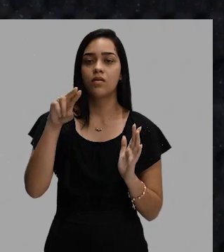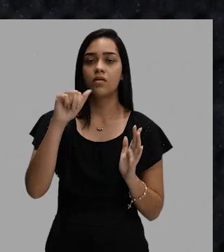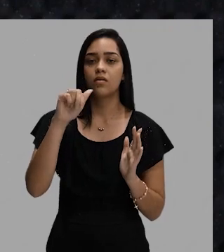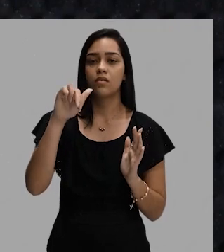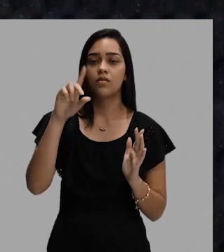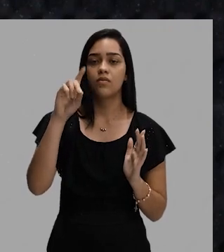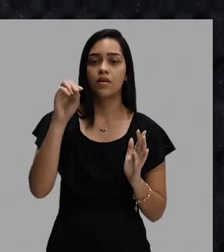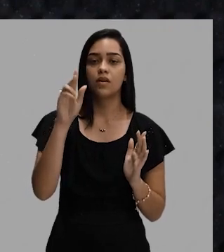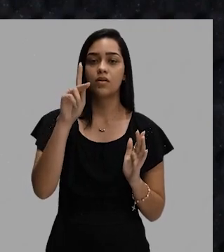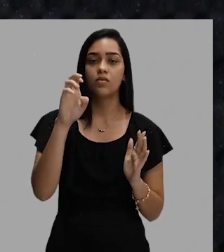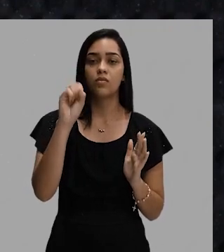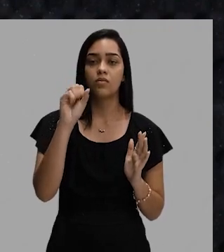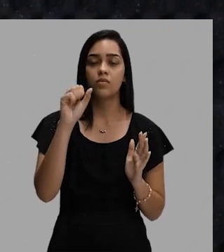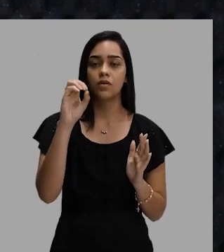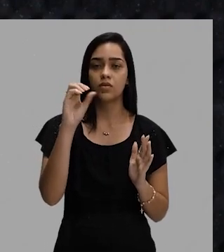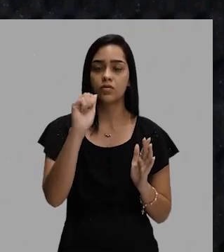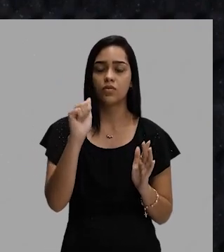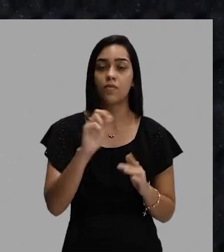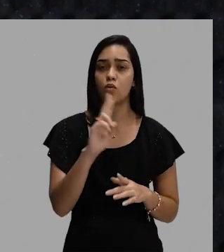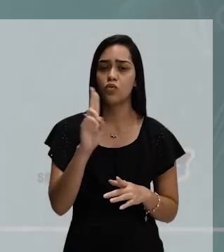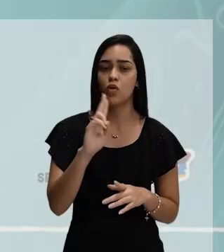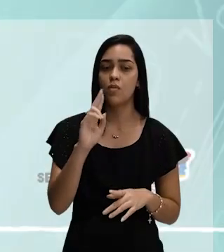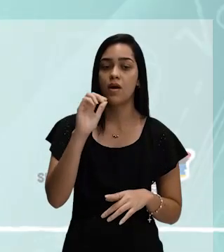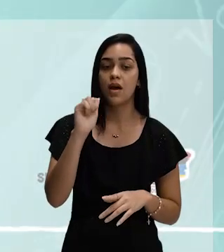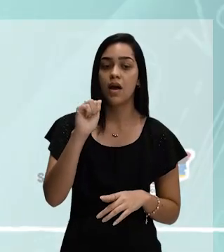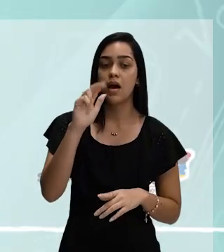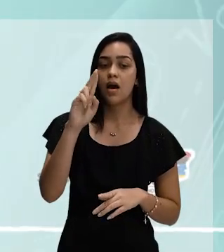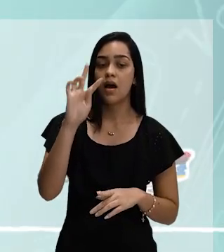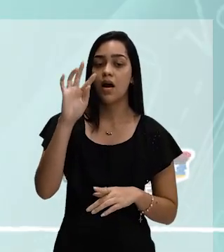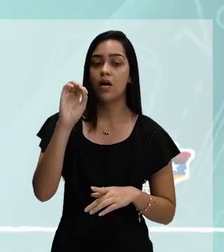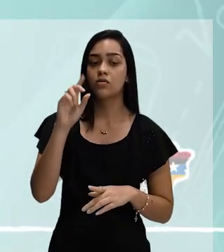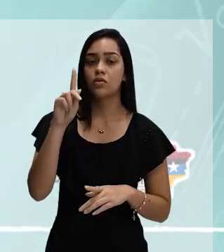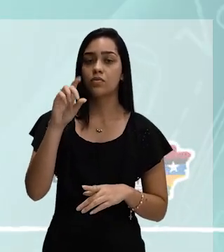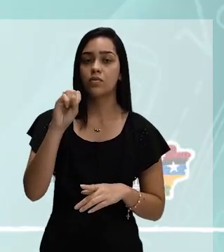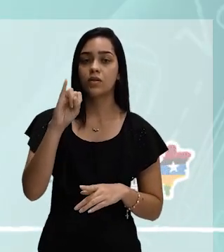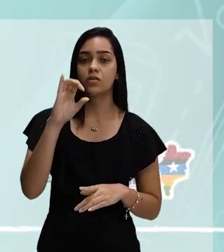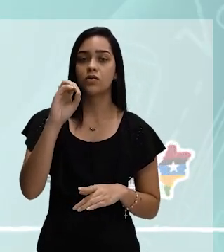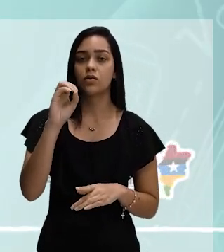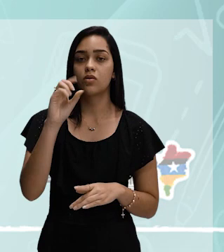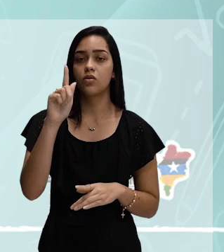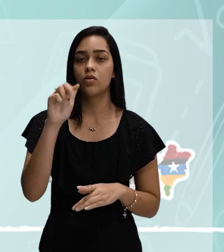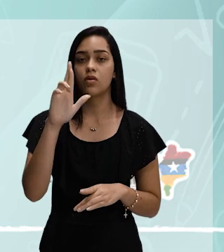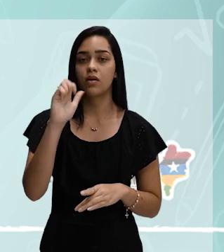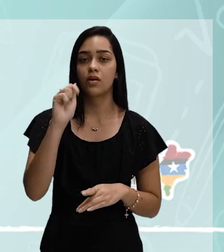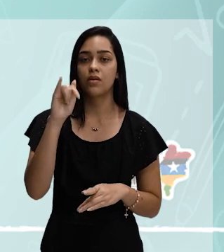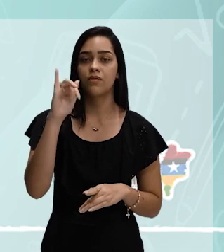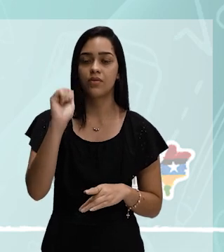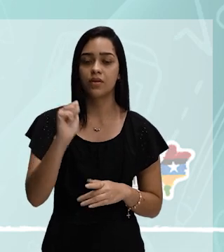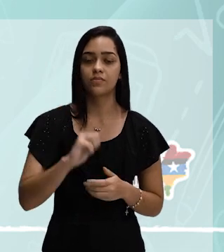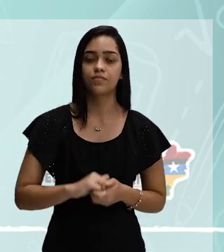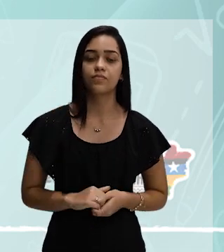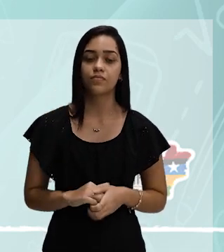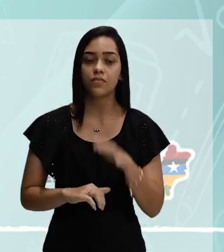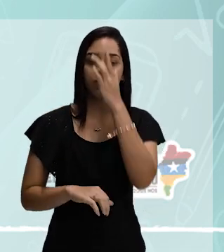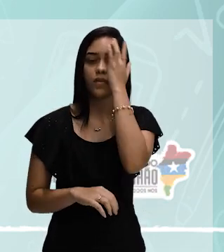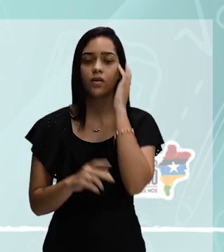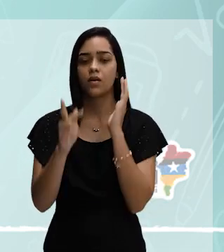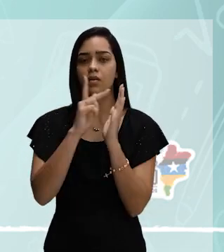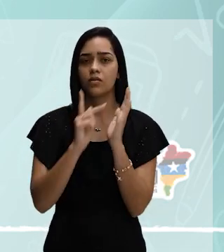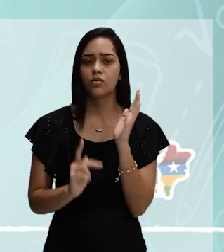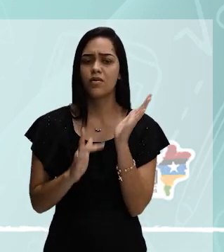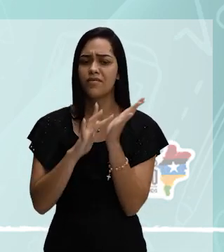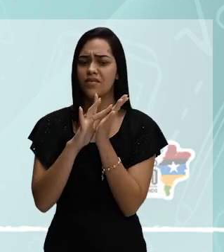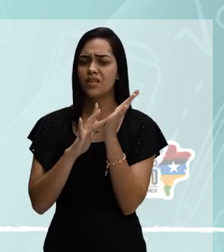gosto muito dele. O nome dessa poesia é Autopsicografia. Ele diz o seguinte: o poeta é